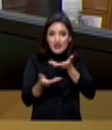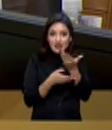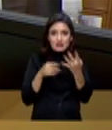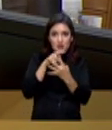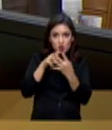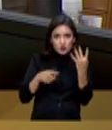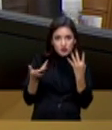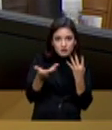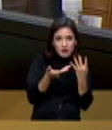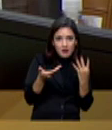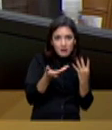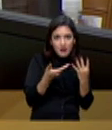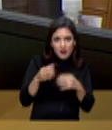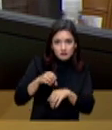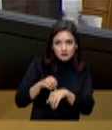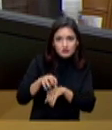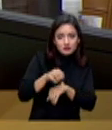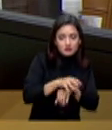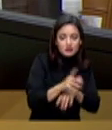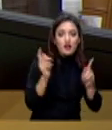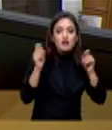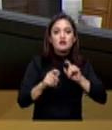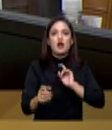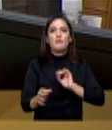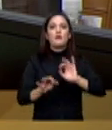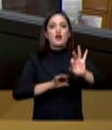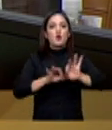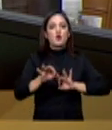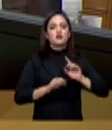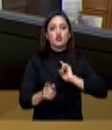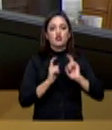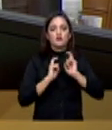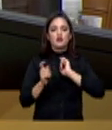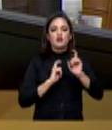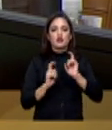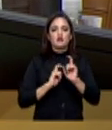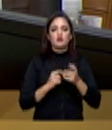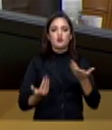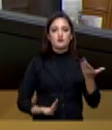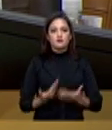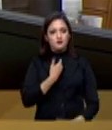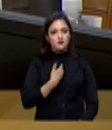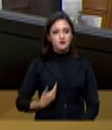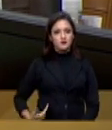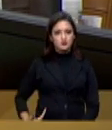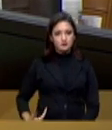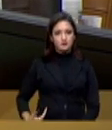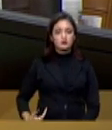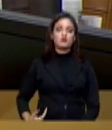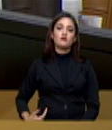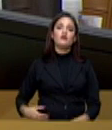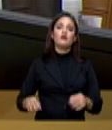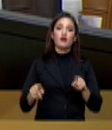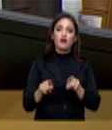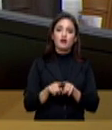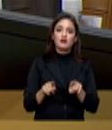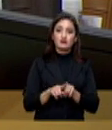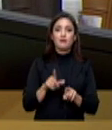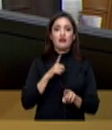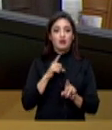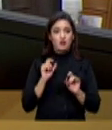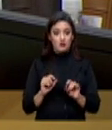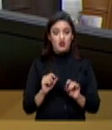os entes da Federação no tocante à gestão associada serviços públicos e adicionava